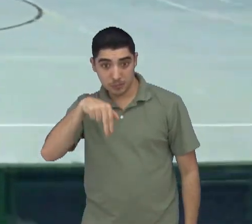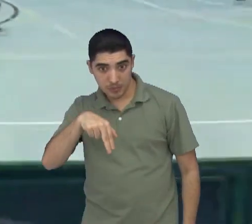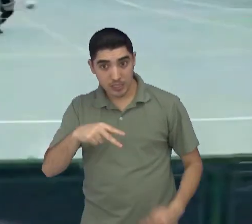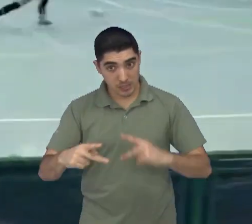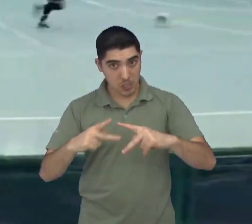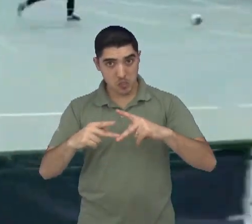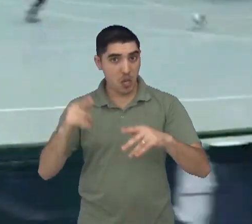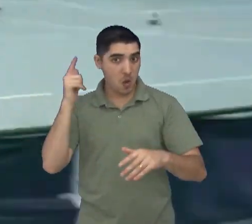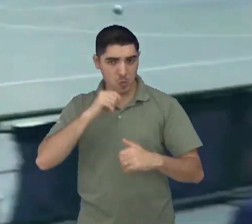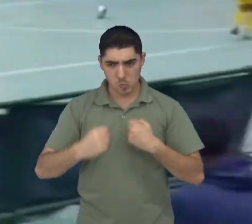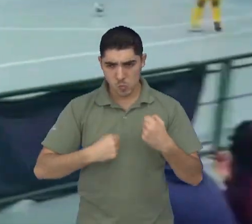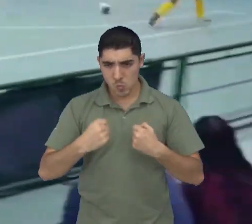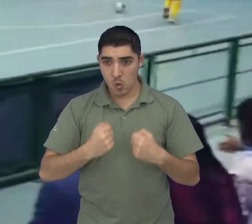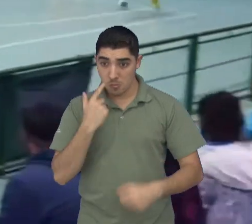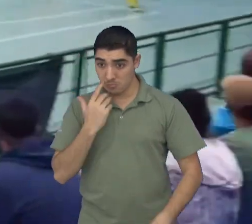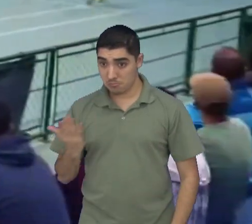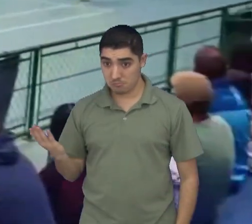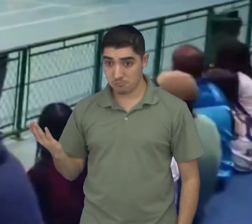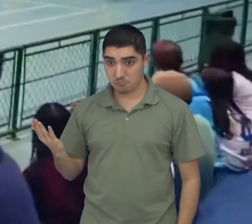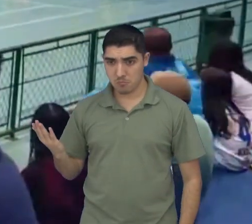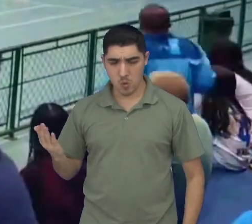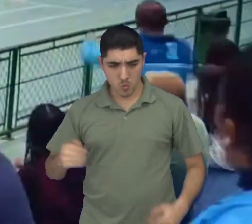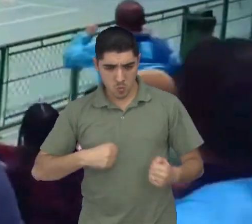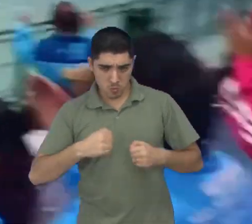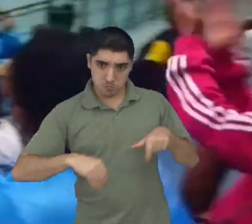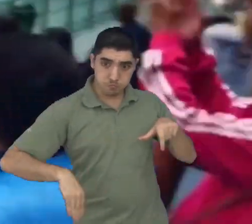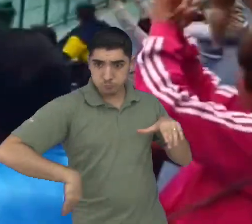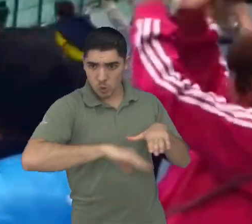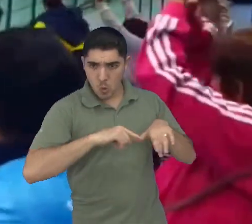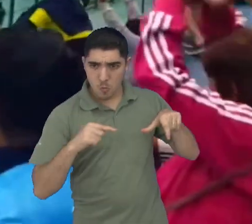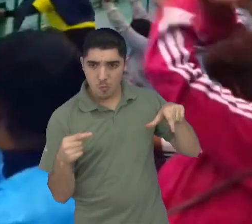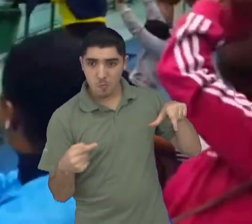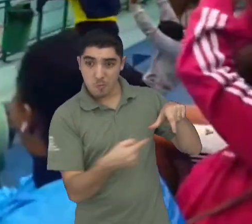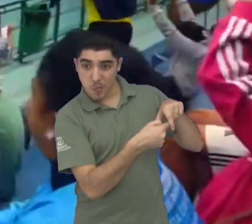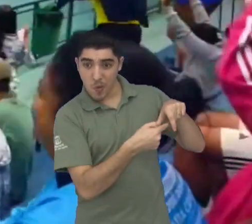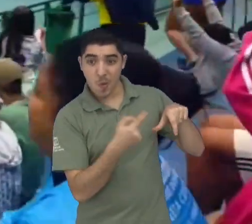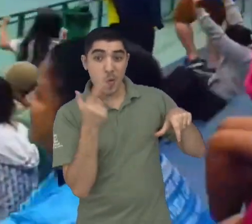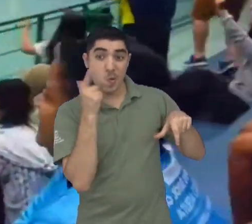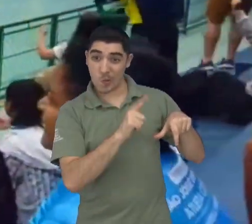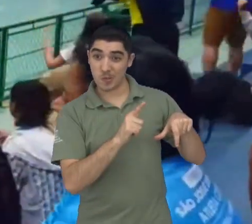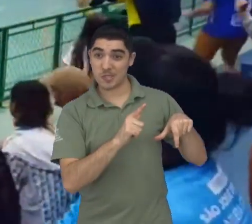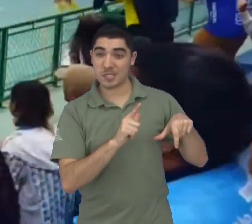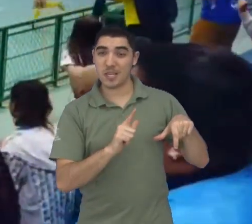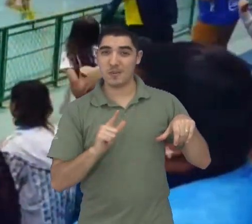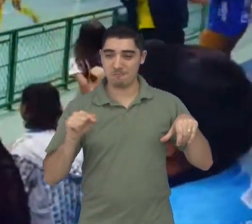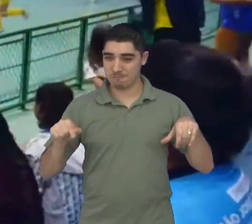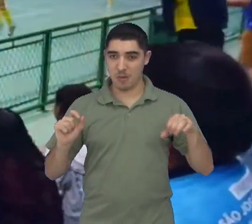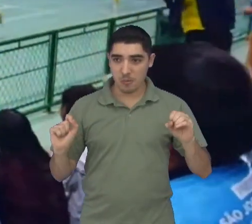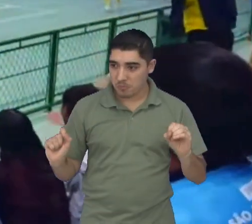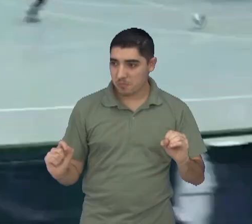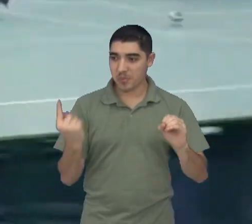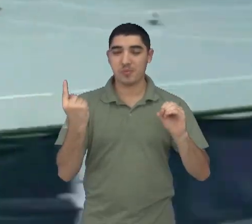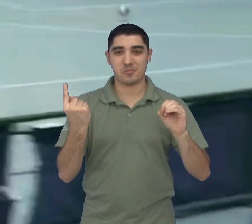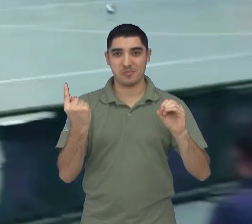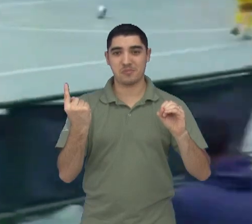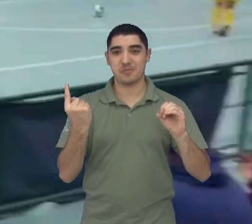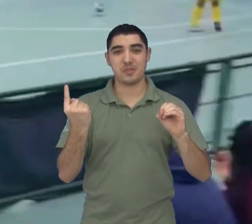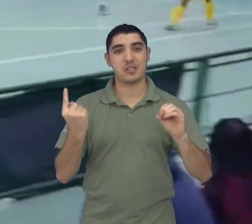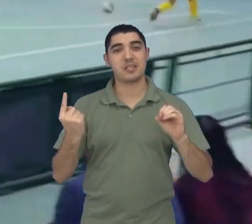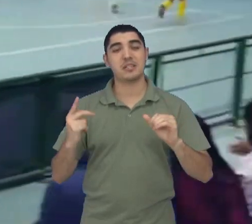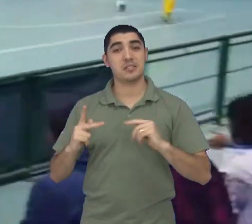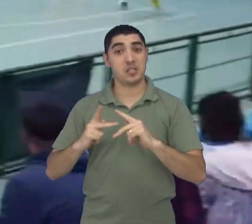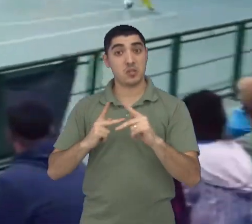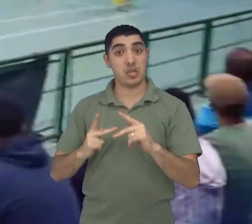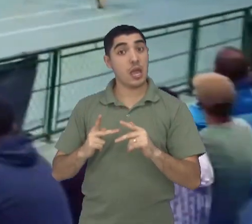José. Contra-ataque, a Yasmin recebeu, chutou por baixo da goleira e marcou o primeiro do São José. São José que